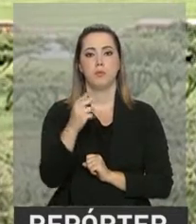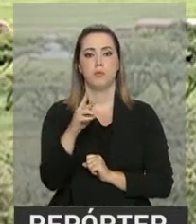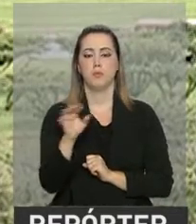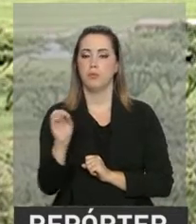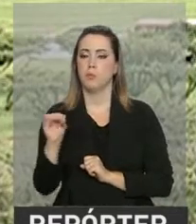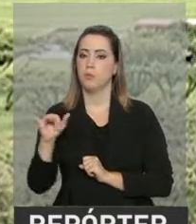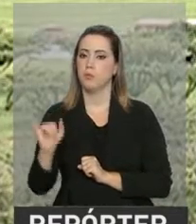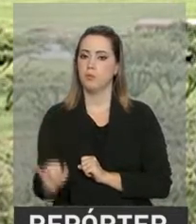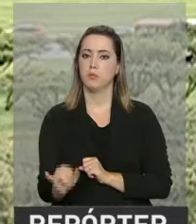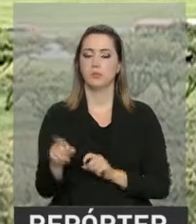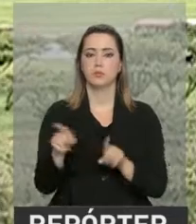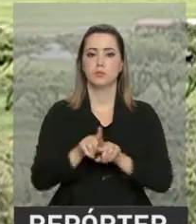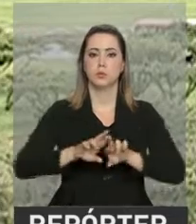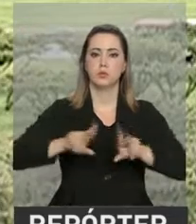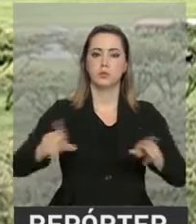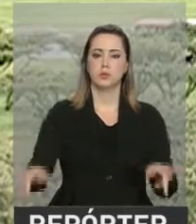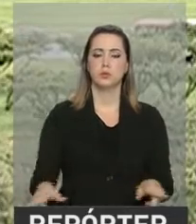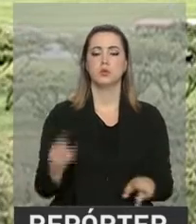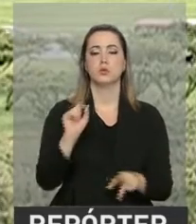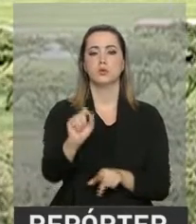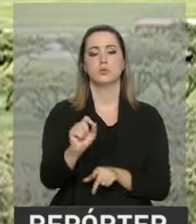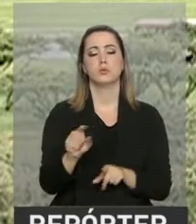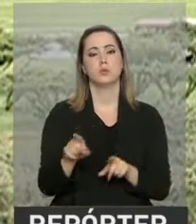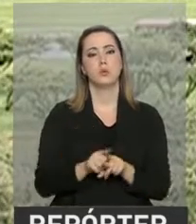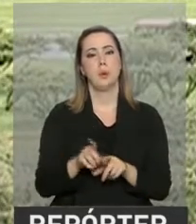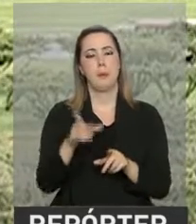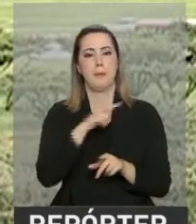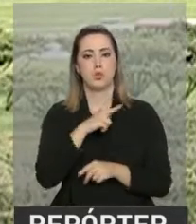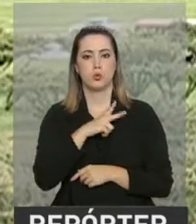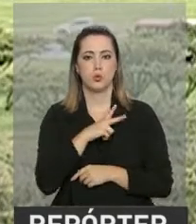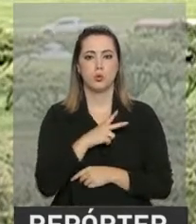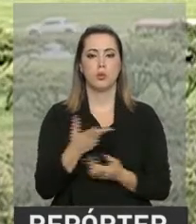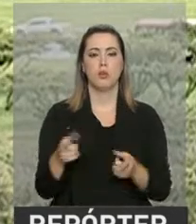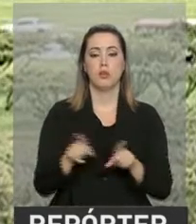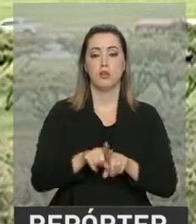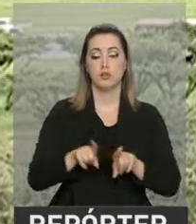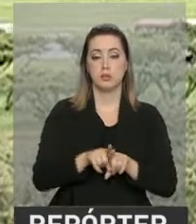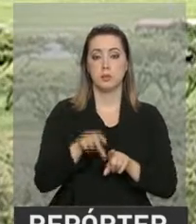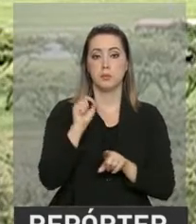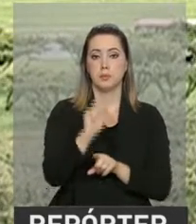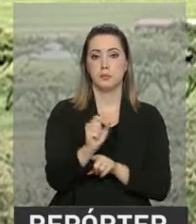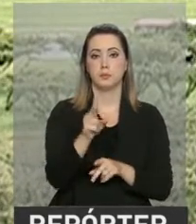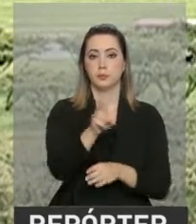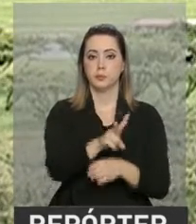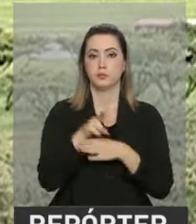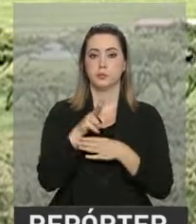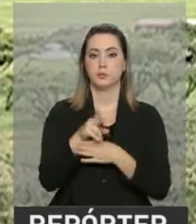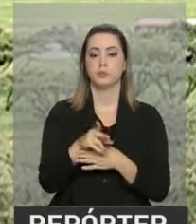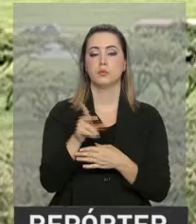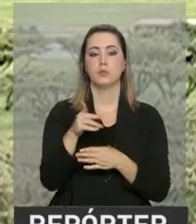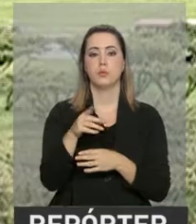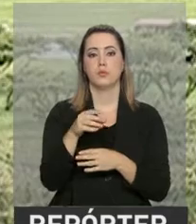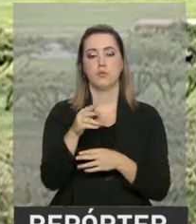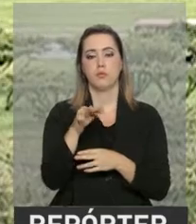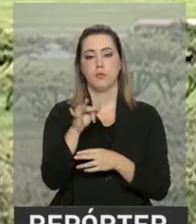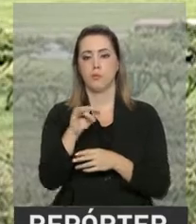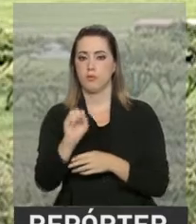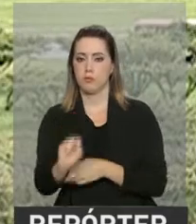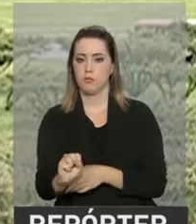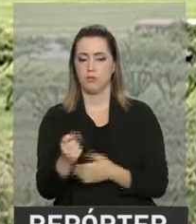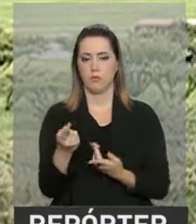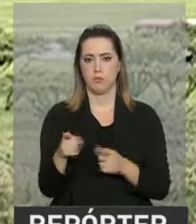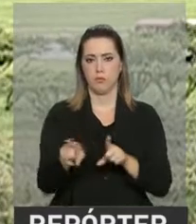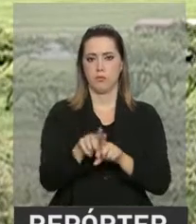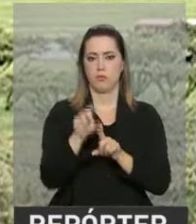em instituições de ensino particulares, privadas e ainda para obter um financiamento do curso por meio do FIES.